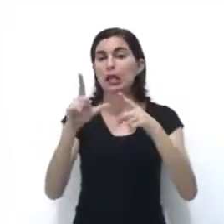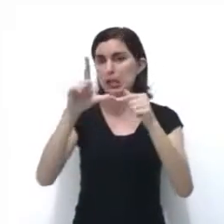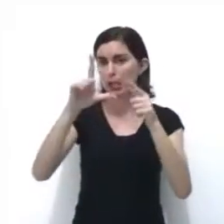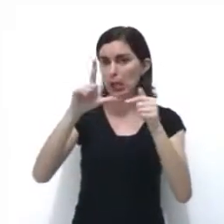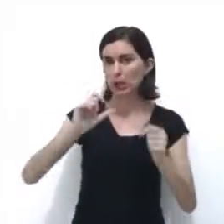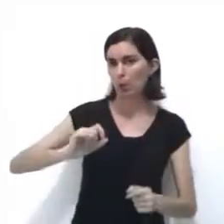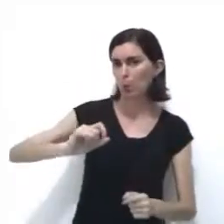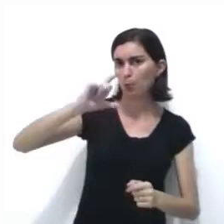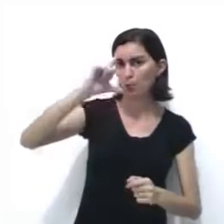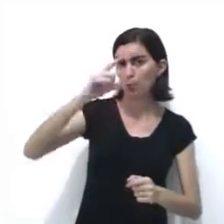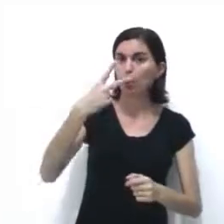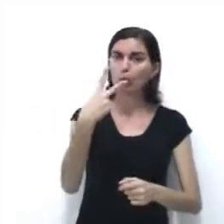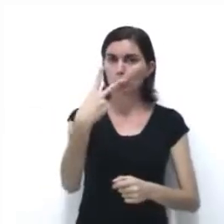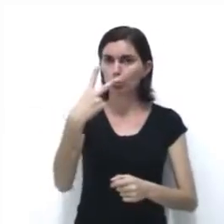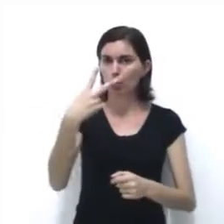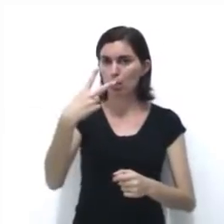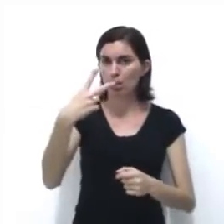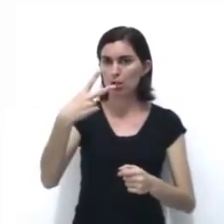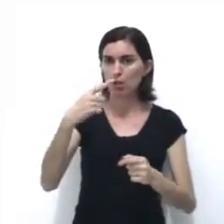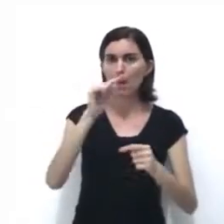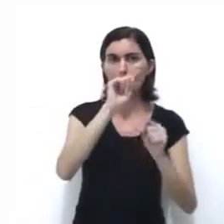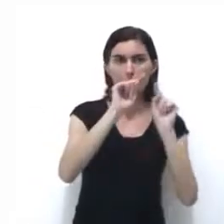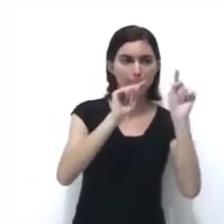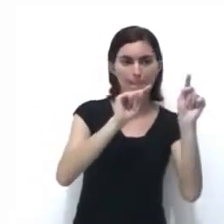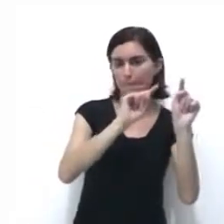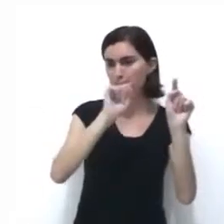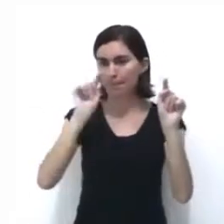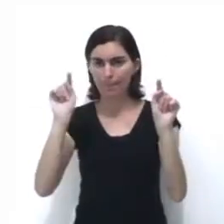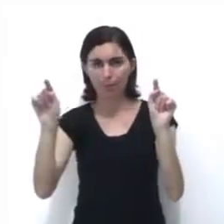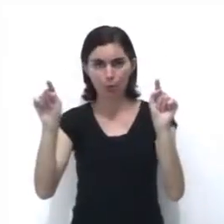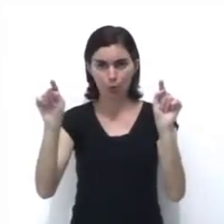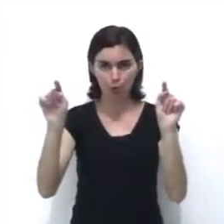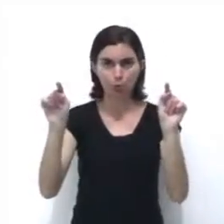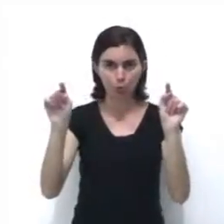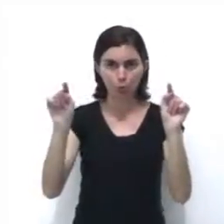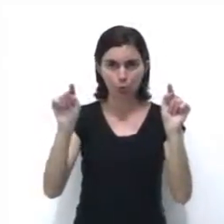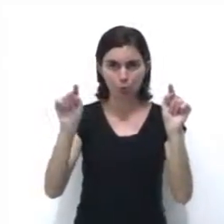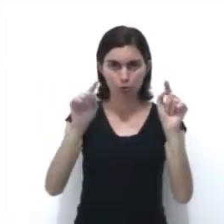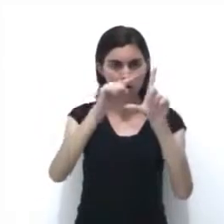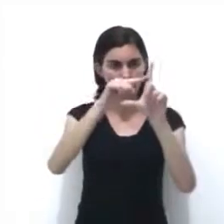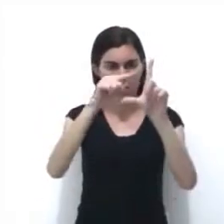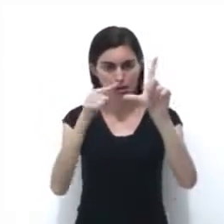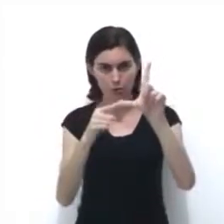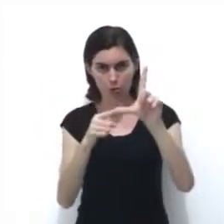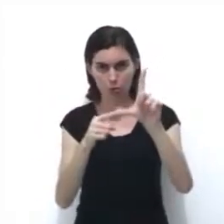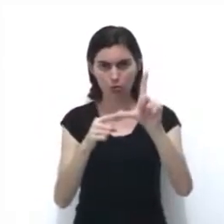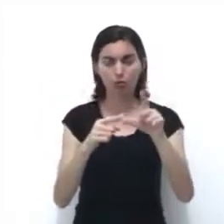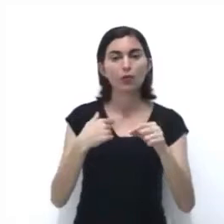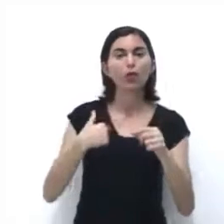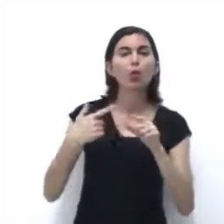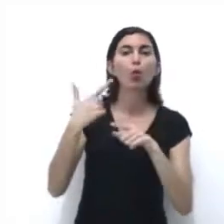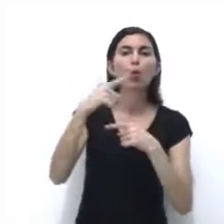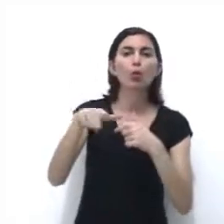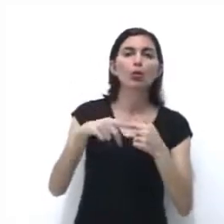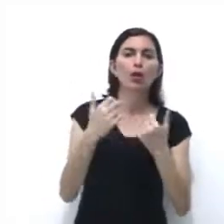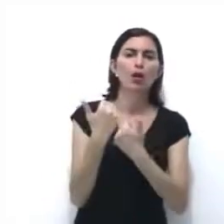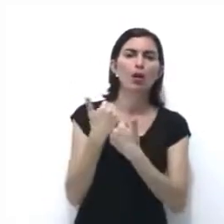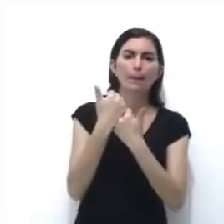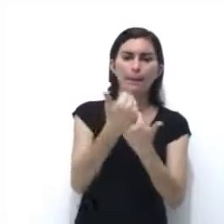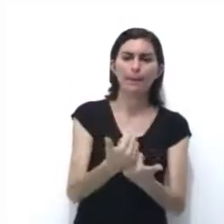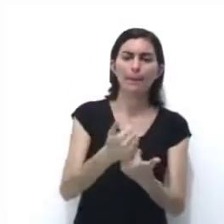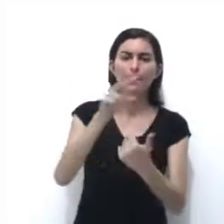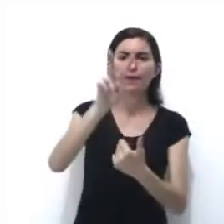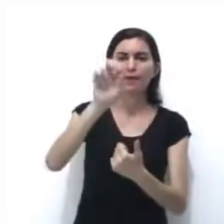letras maiúsculas. 2 que marcam pontos das semirretas, que formam o ângulo, e uma que representa o